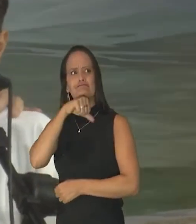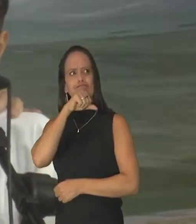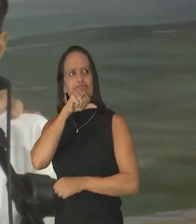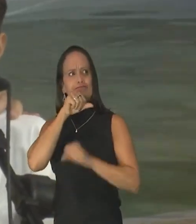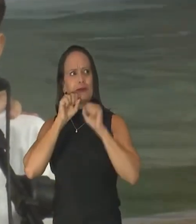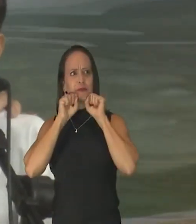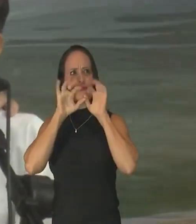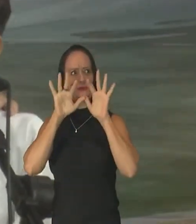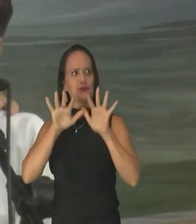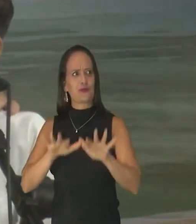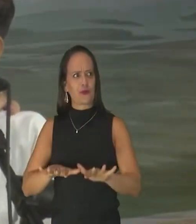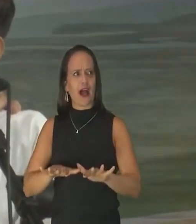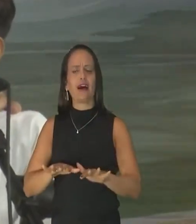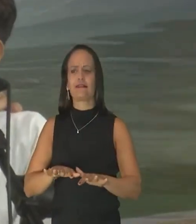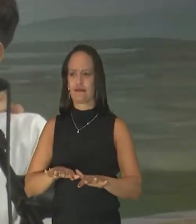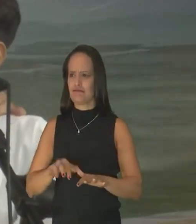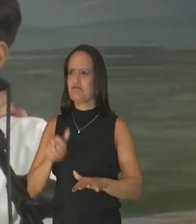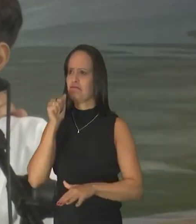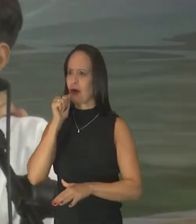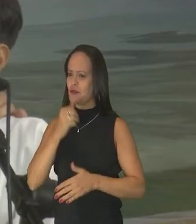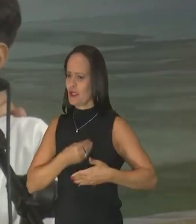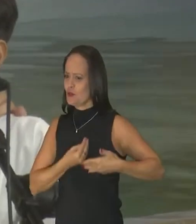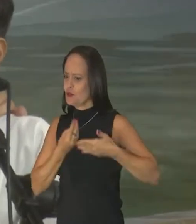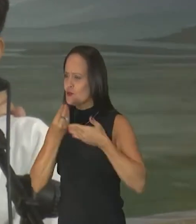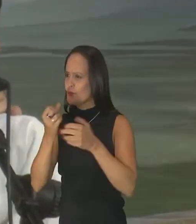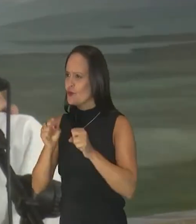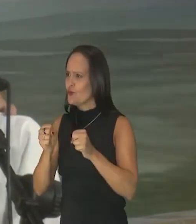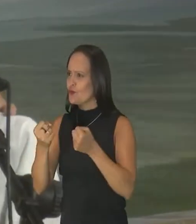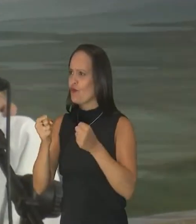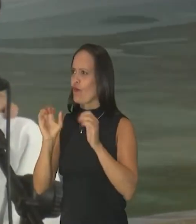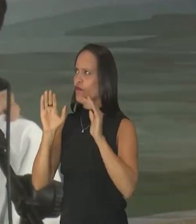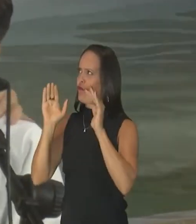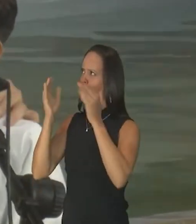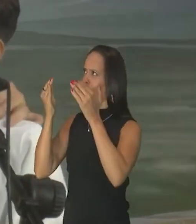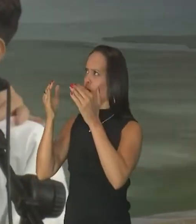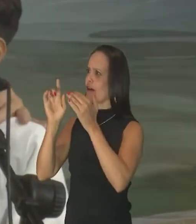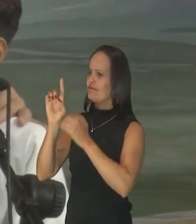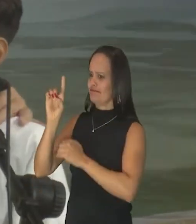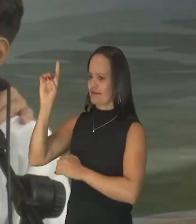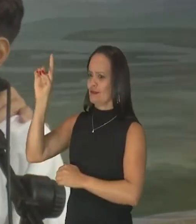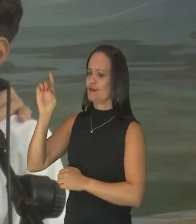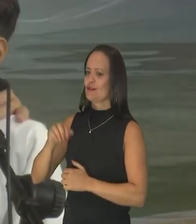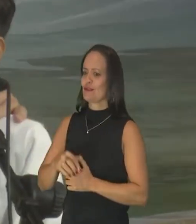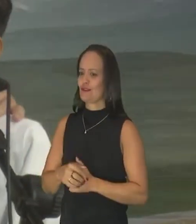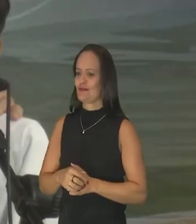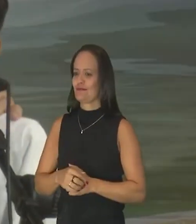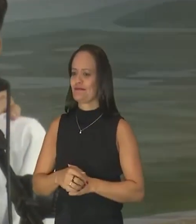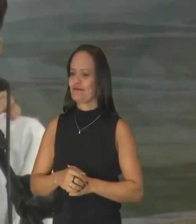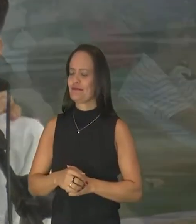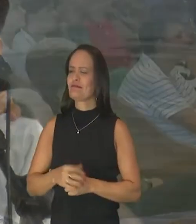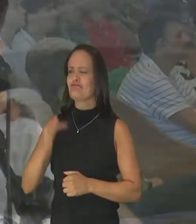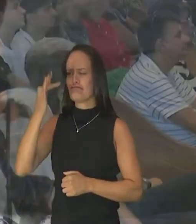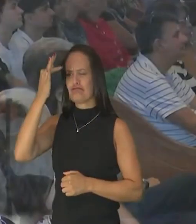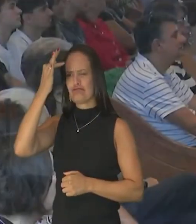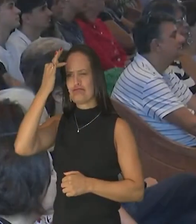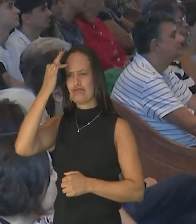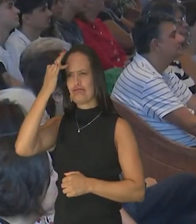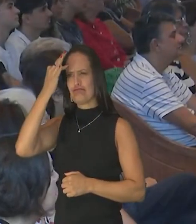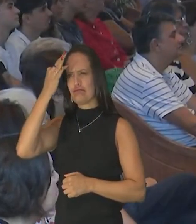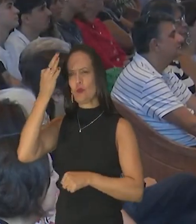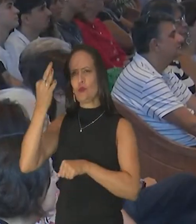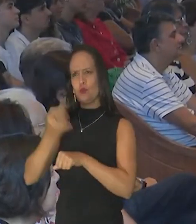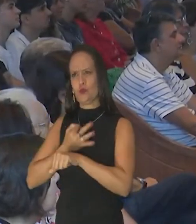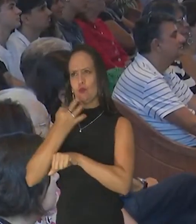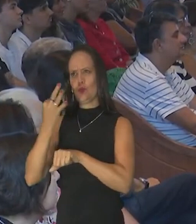abençoada, uma mulher dedicada, focada na obra do Senhor, com uma fé